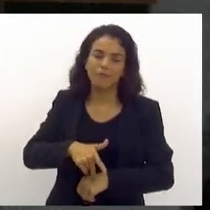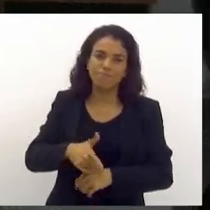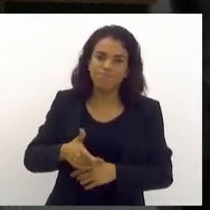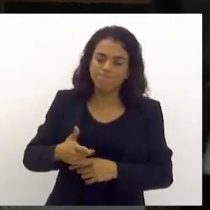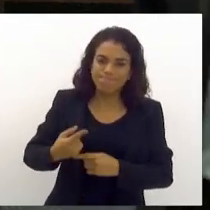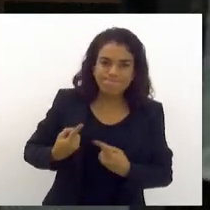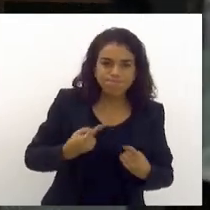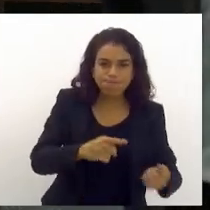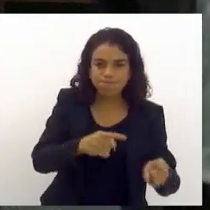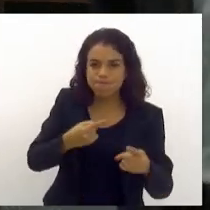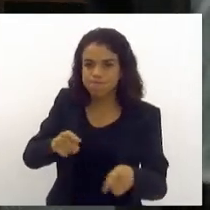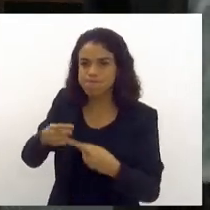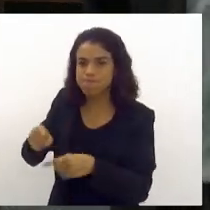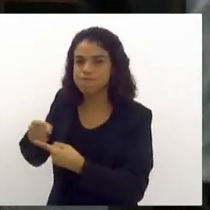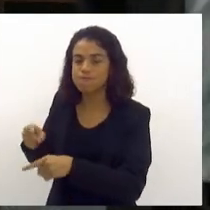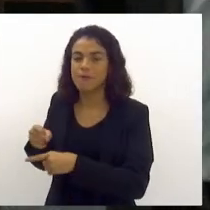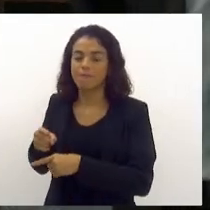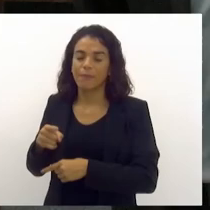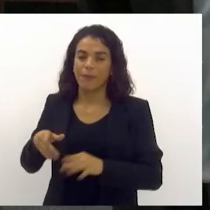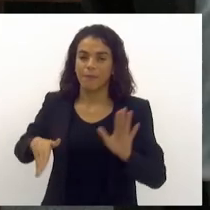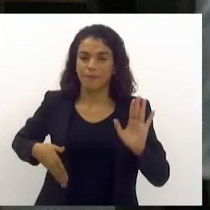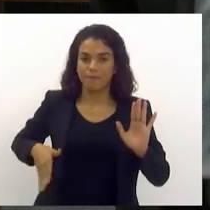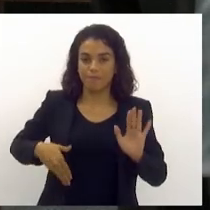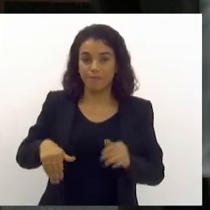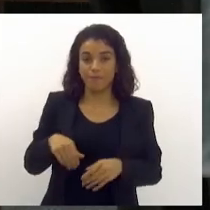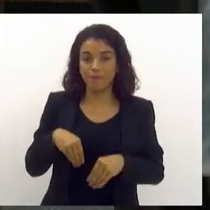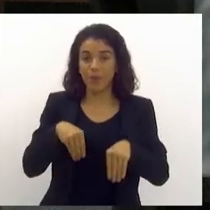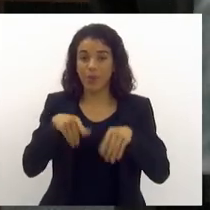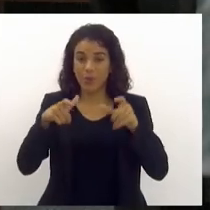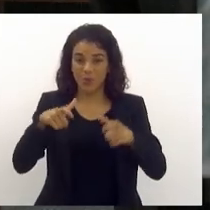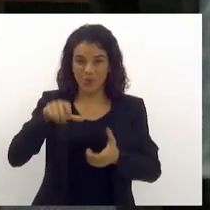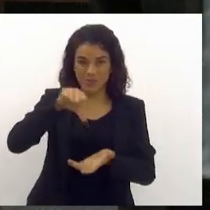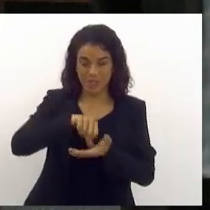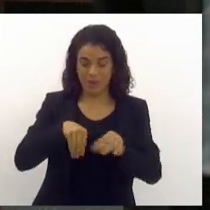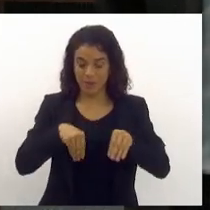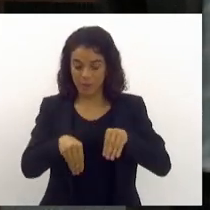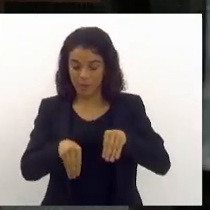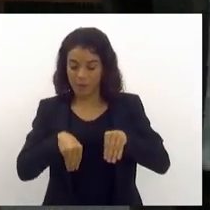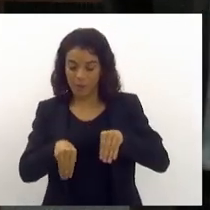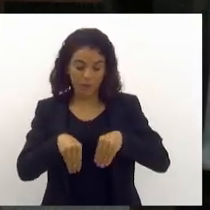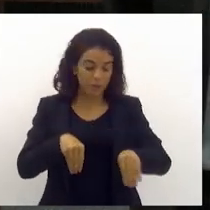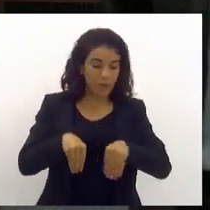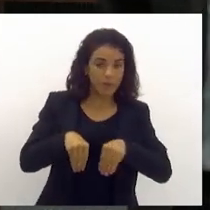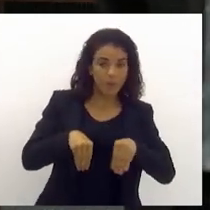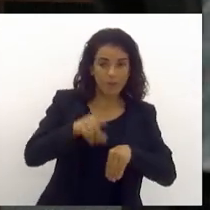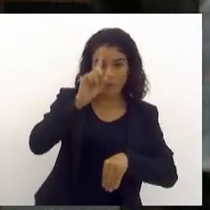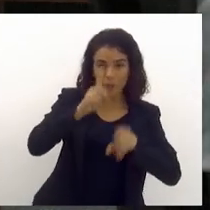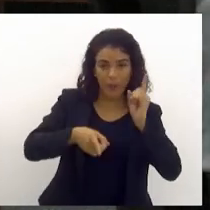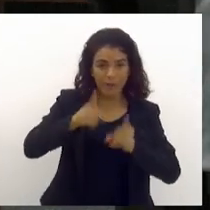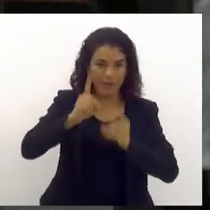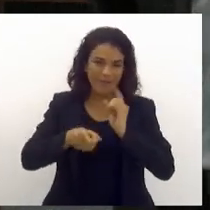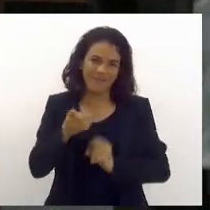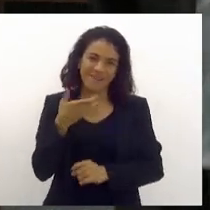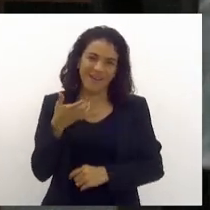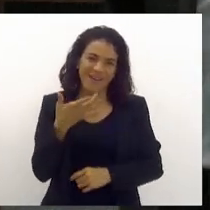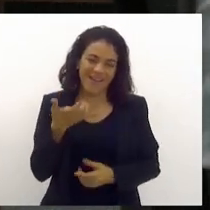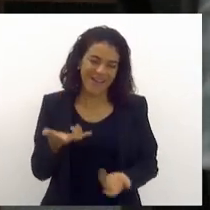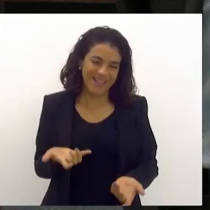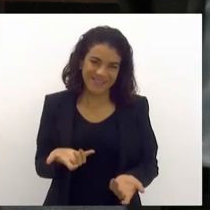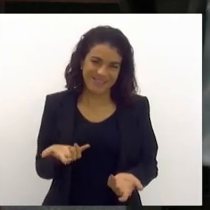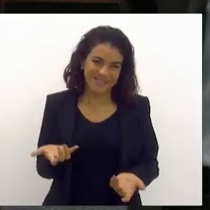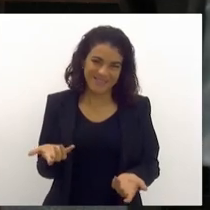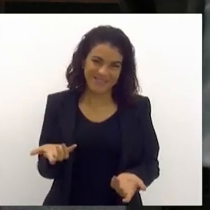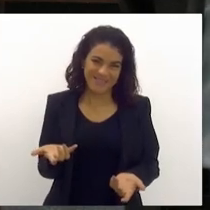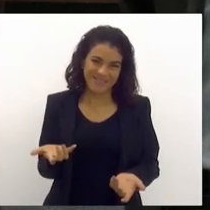presidente. Ficar no centro de informação, mandando quem está na ponta encarar os vagabundos é muito fácil. É muito